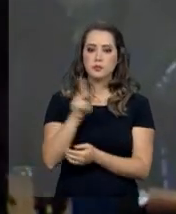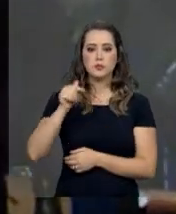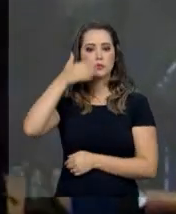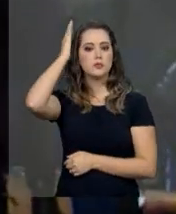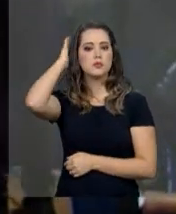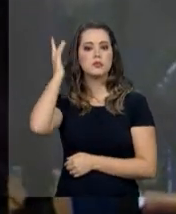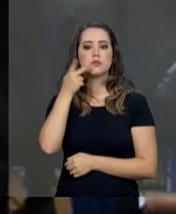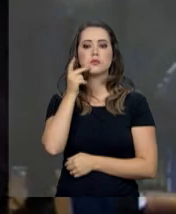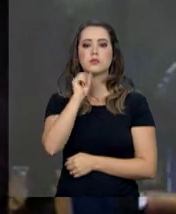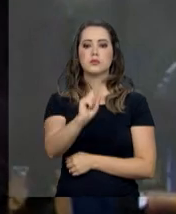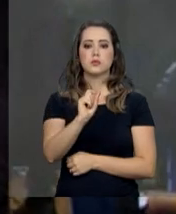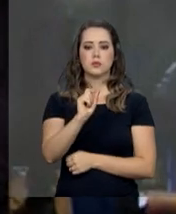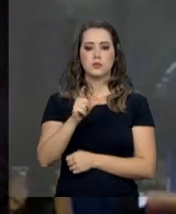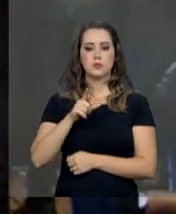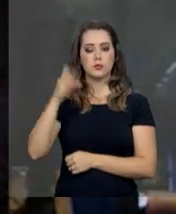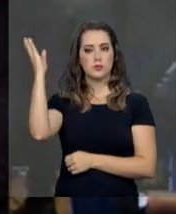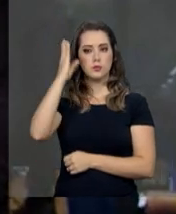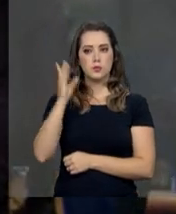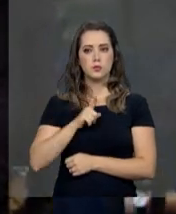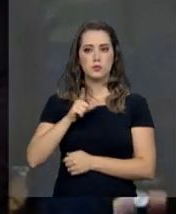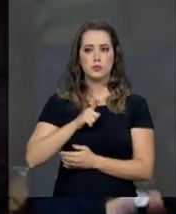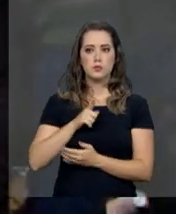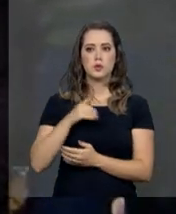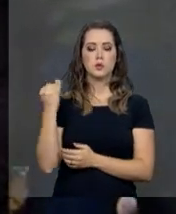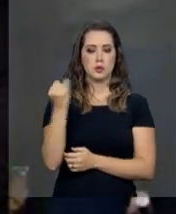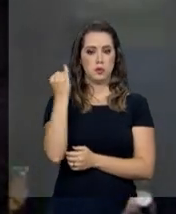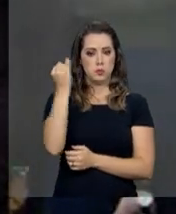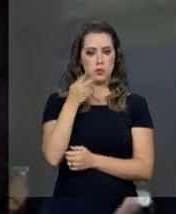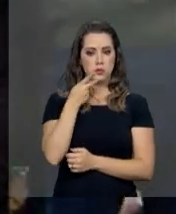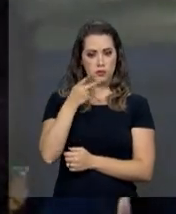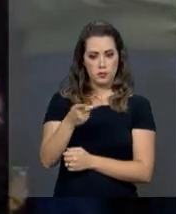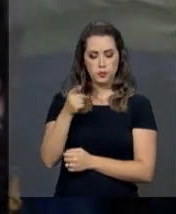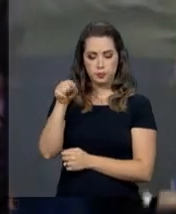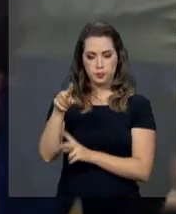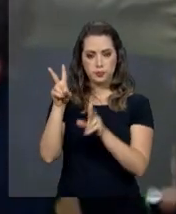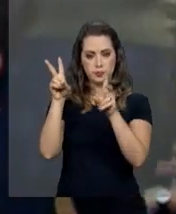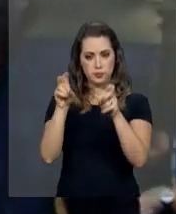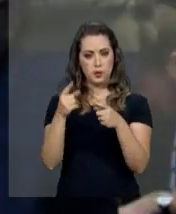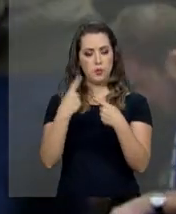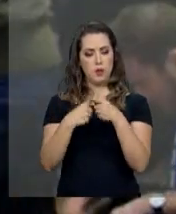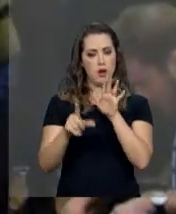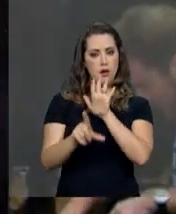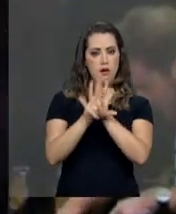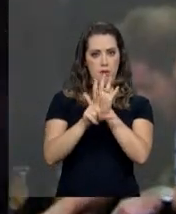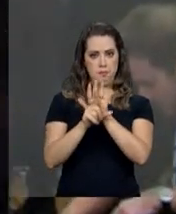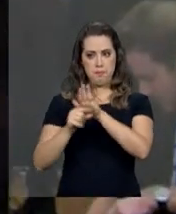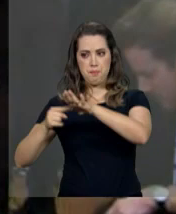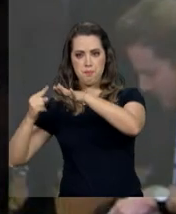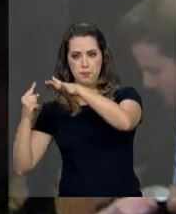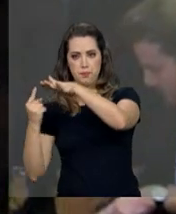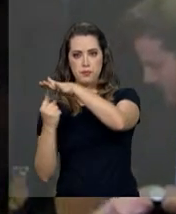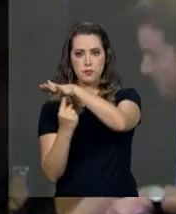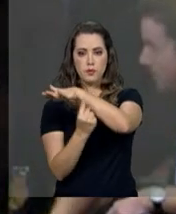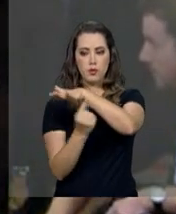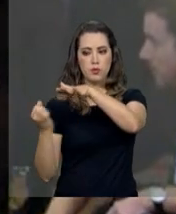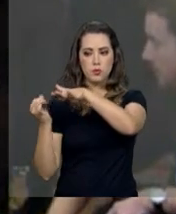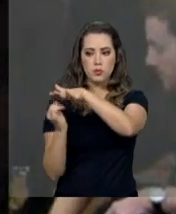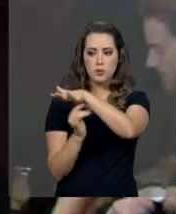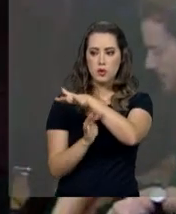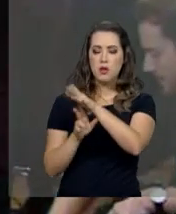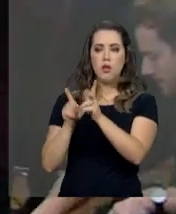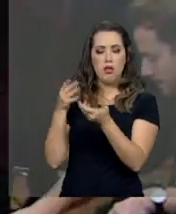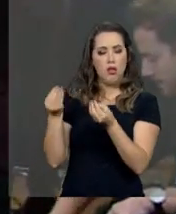mencionou que o brasil tem credenciais para falar do assunto justamente com relação à lei de imigração nacional também ao acolhimento dos